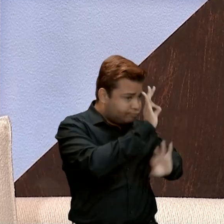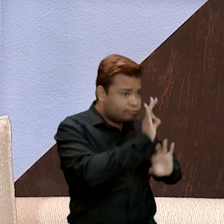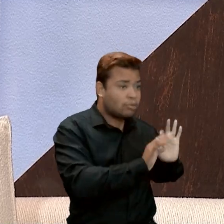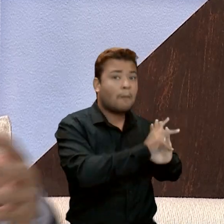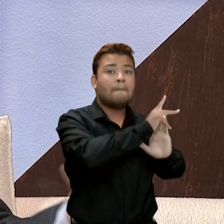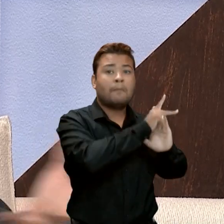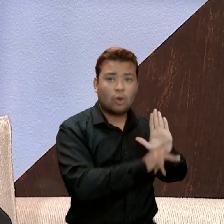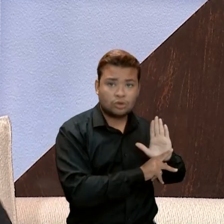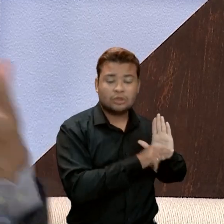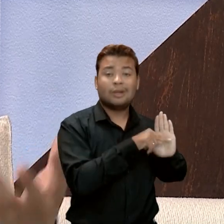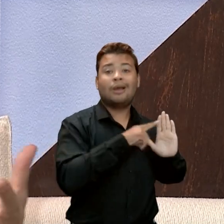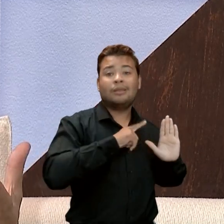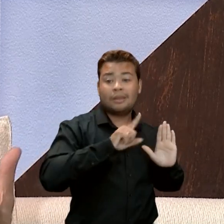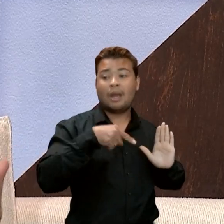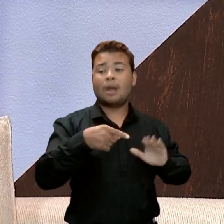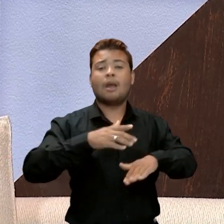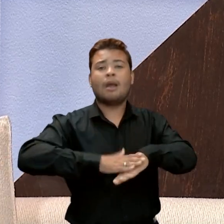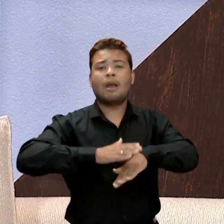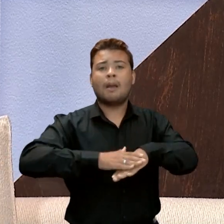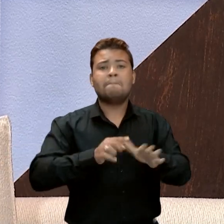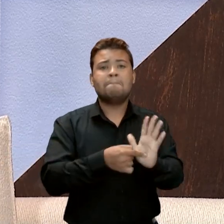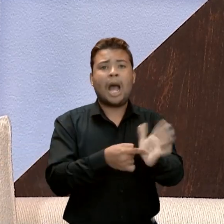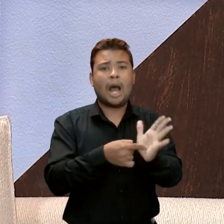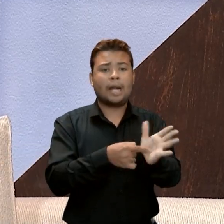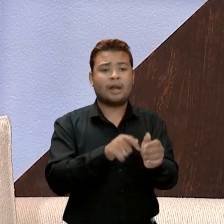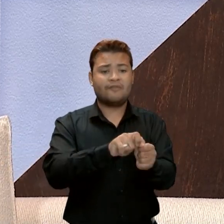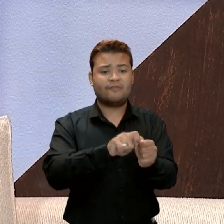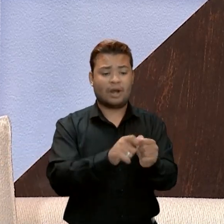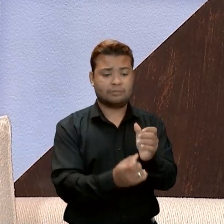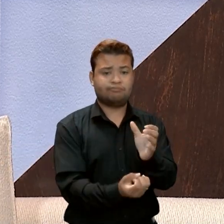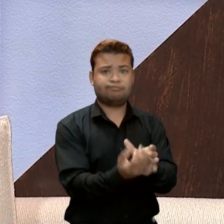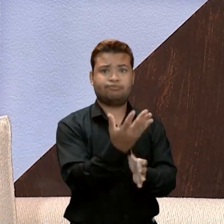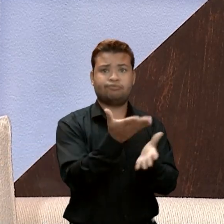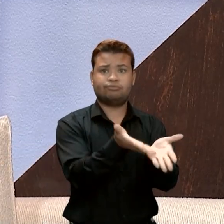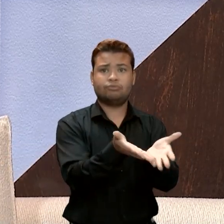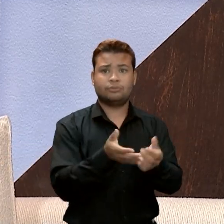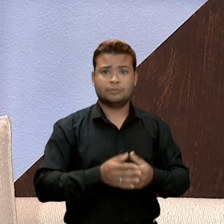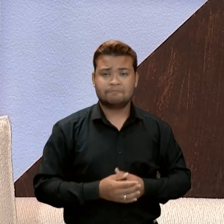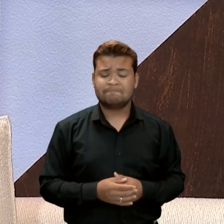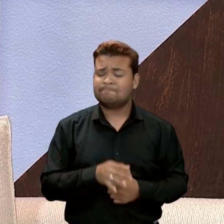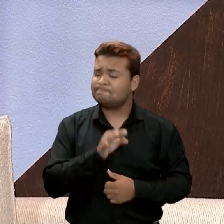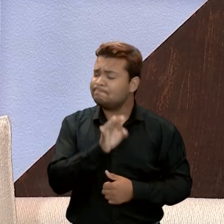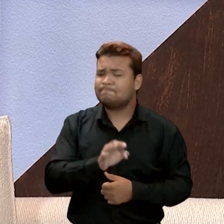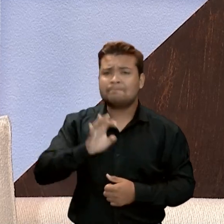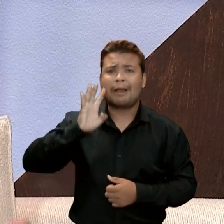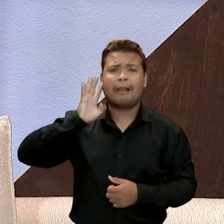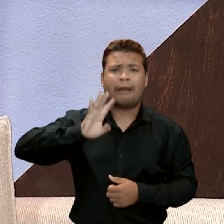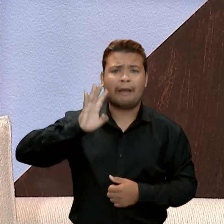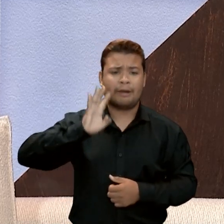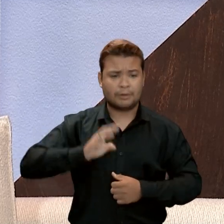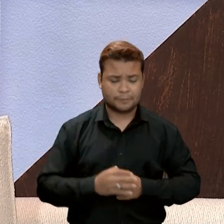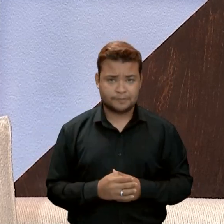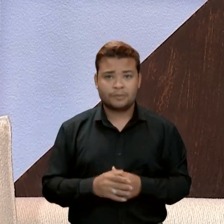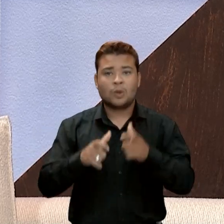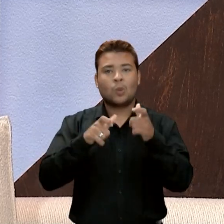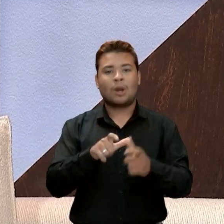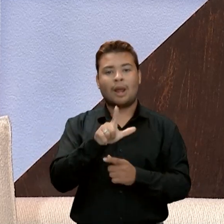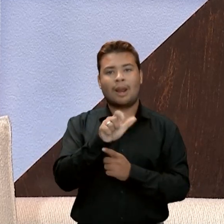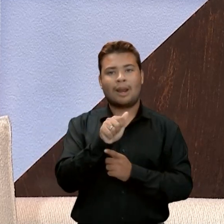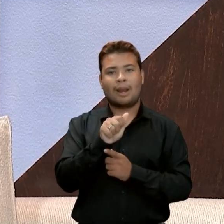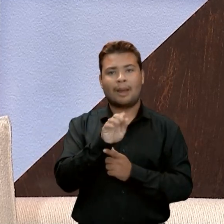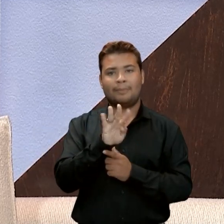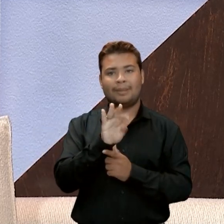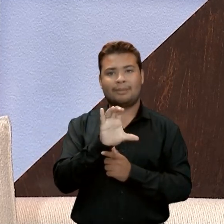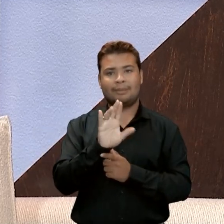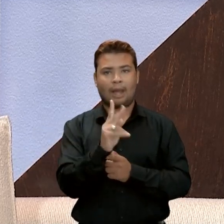de um robô que vai fazer essa construção. Então isso é bem bacana. Lá no LabTech da UFG a gente